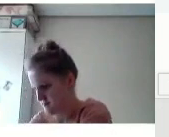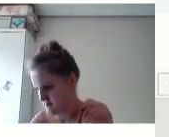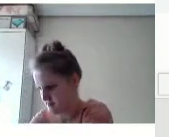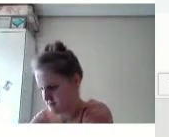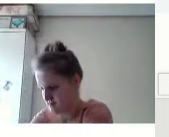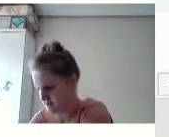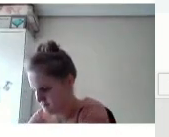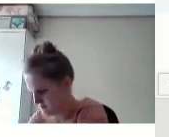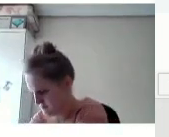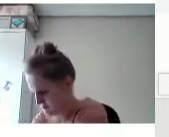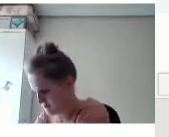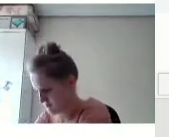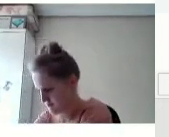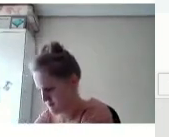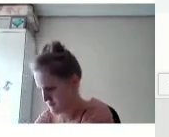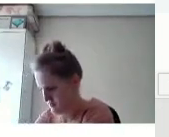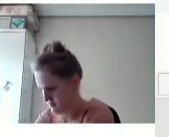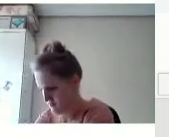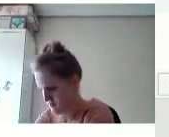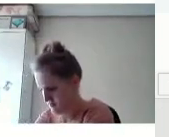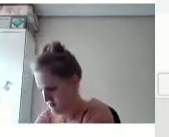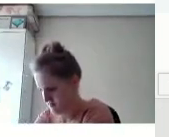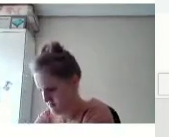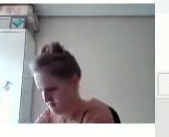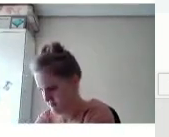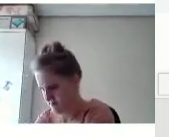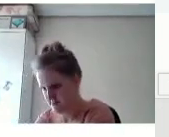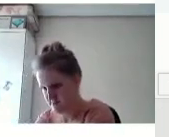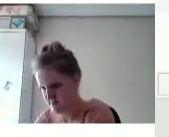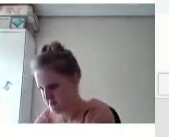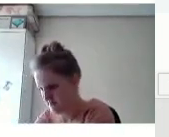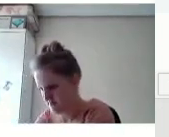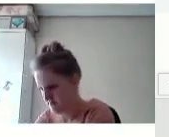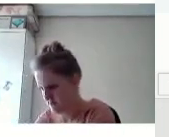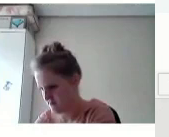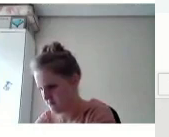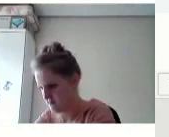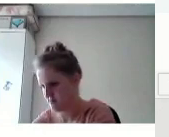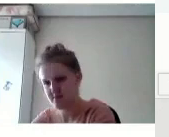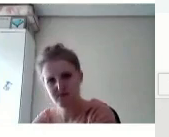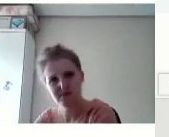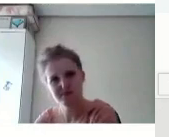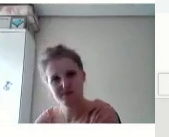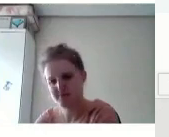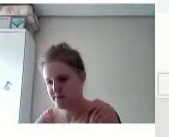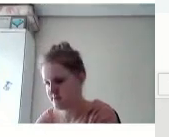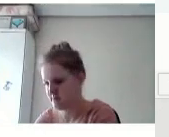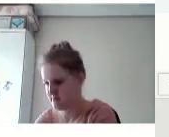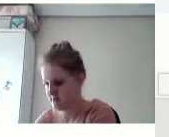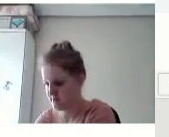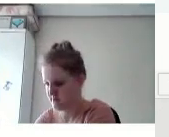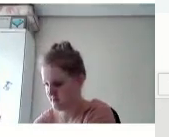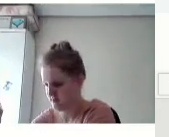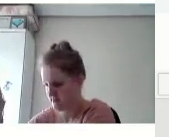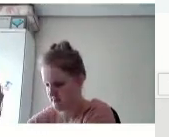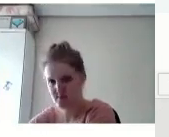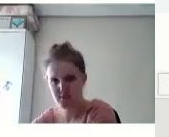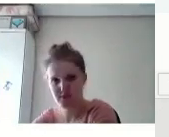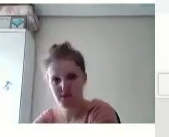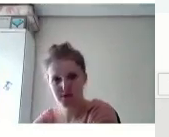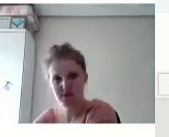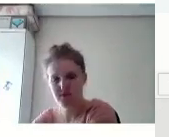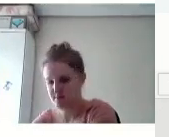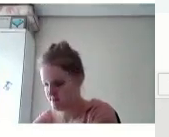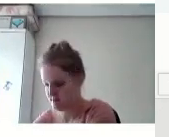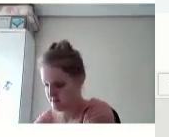a definição da derivada da função f relativo à variável y, né? Ou seja, f de y